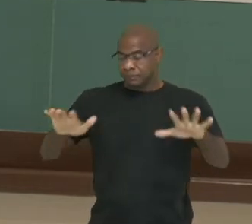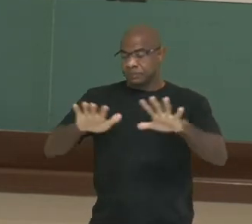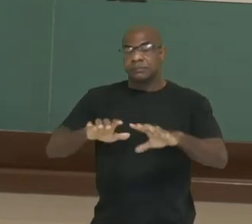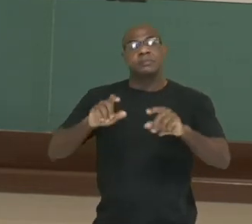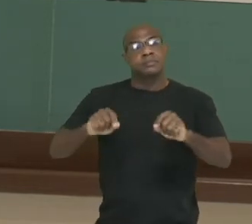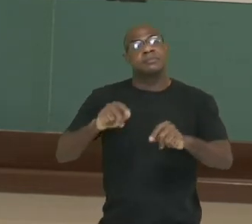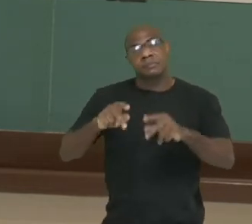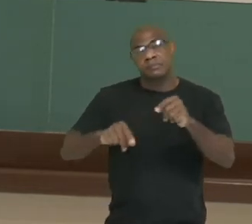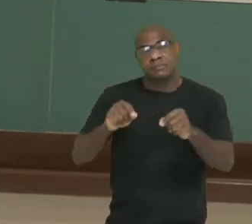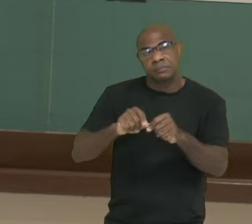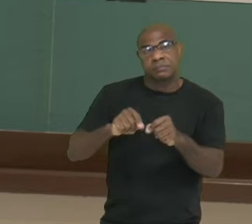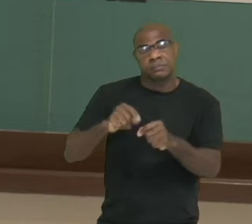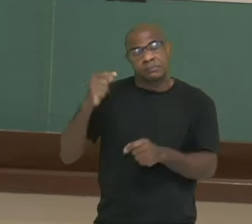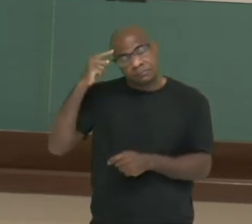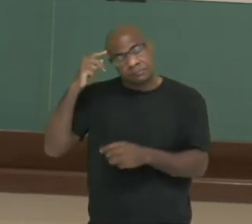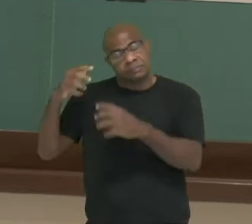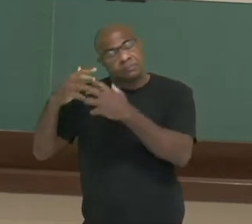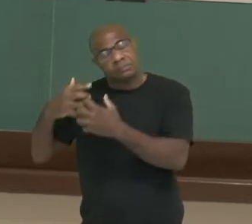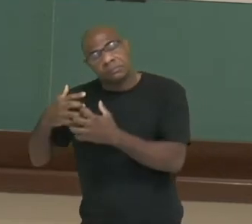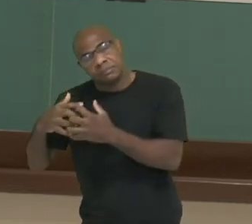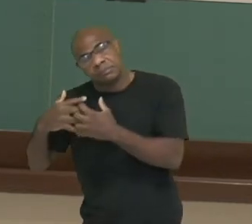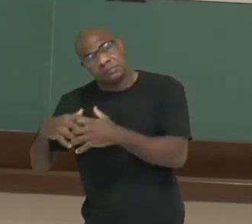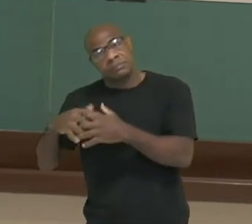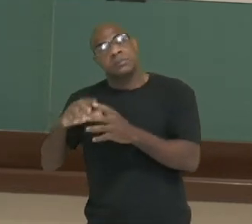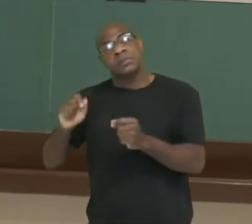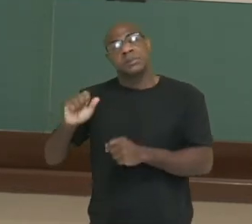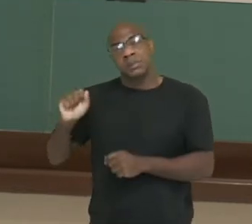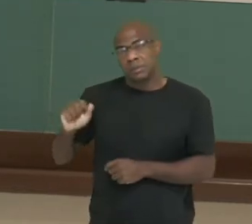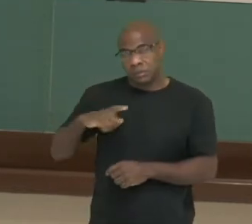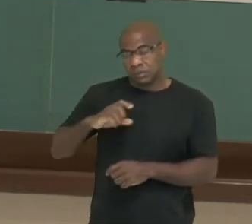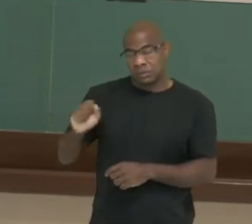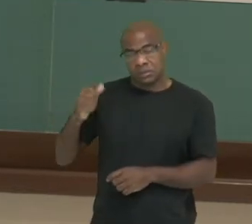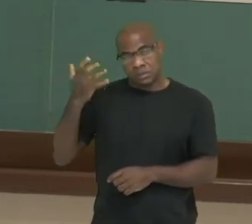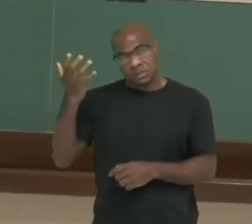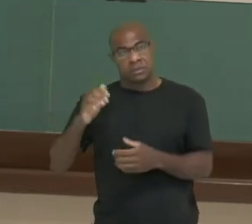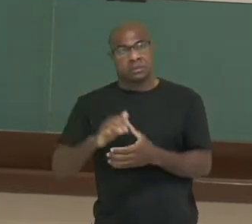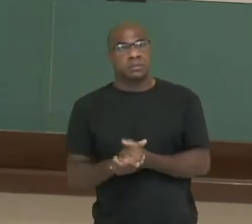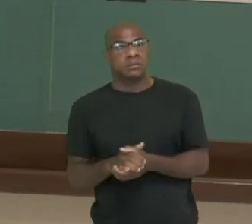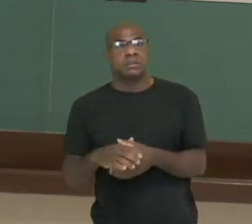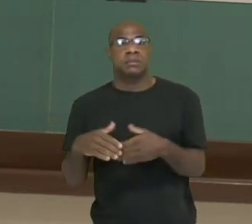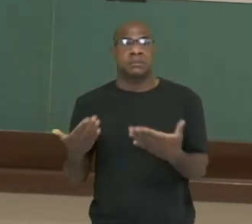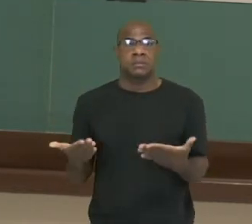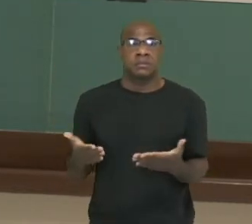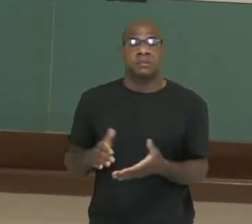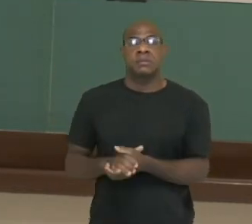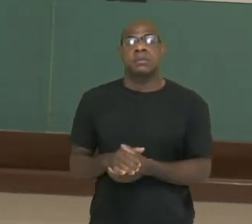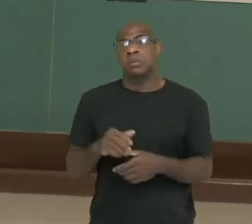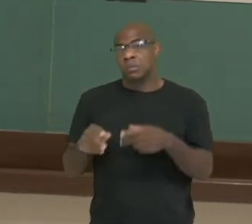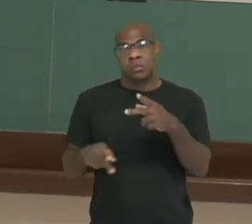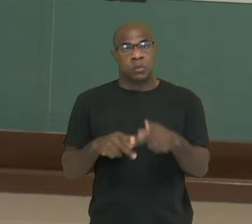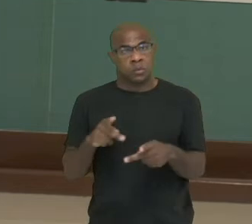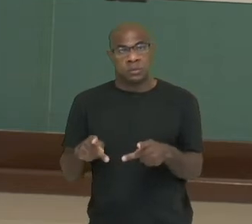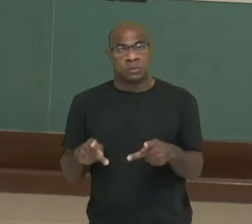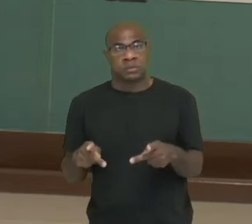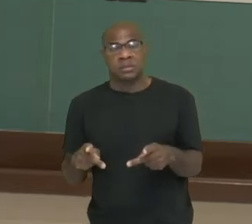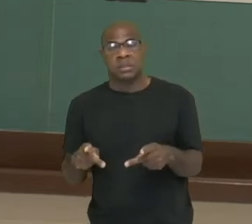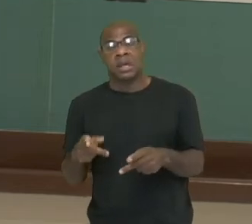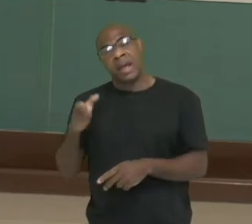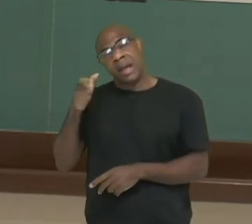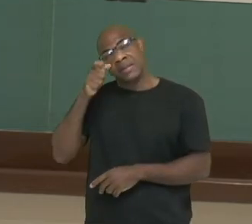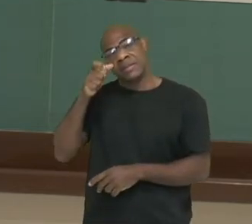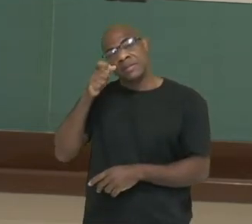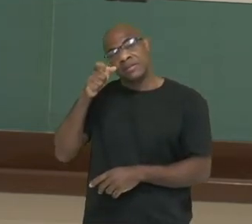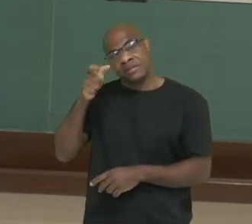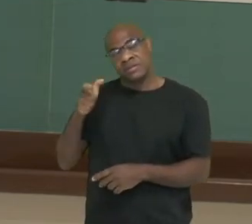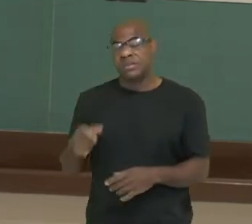o público reflita, né, sobre o que está assistindo. Então, em vez do público simplesmente